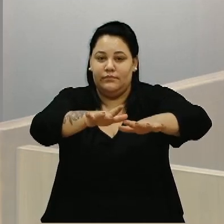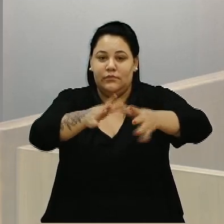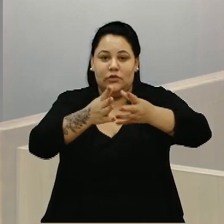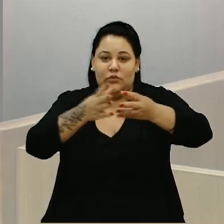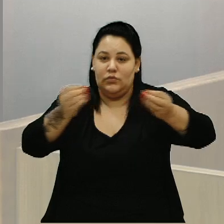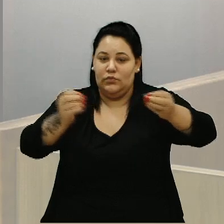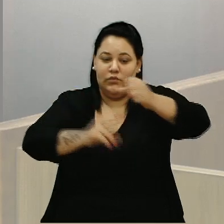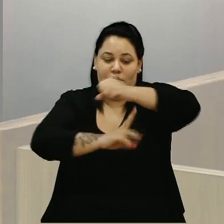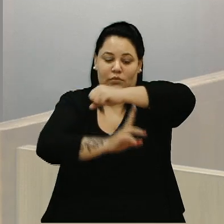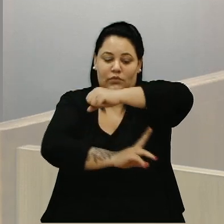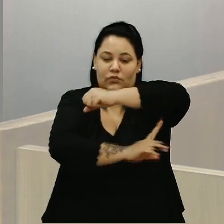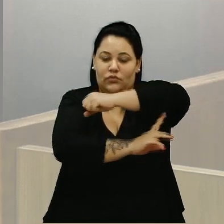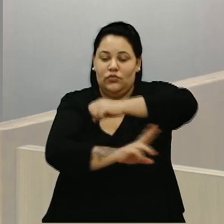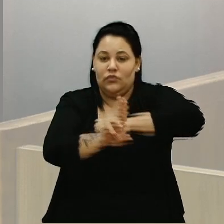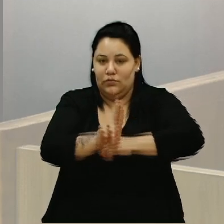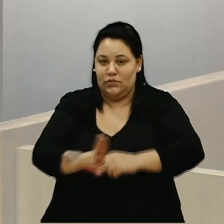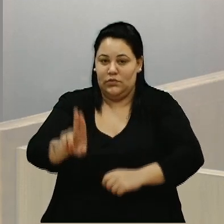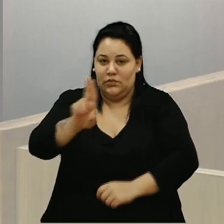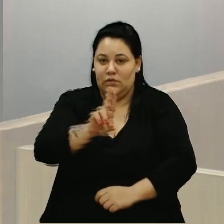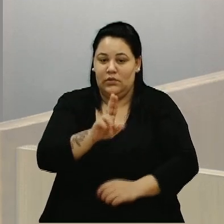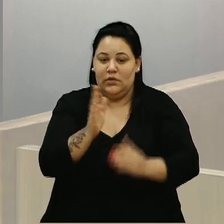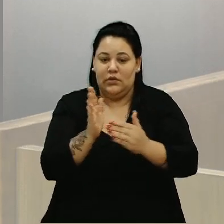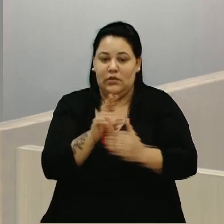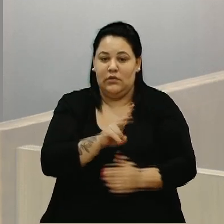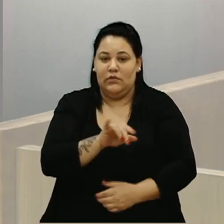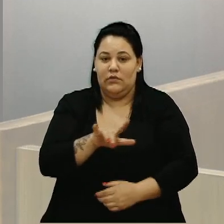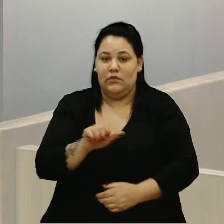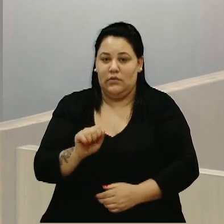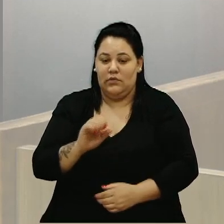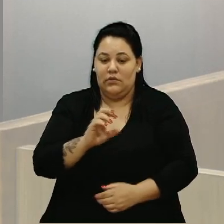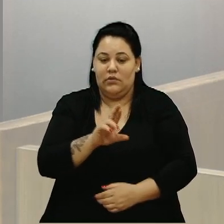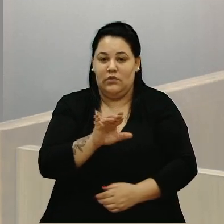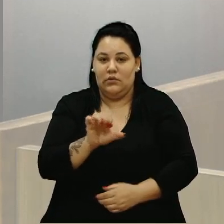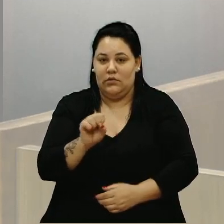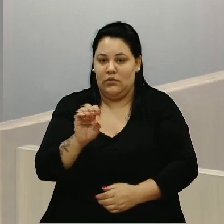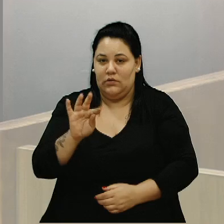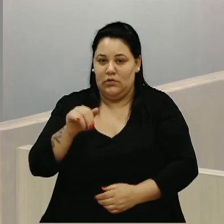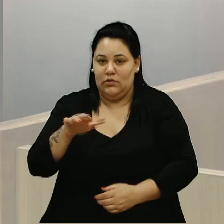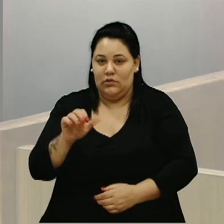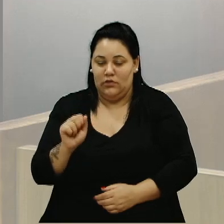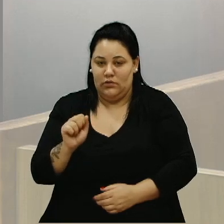ponte, que você vai à Vila Cristina, você pega a RS